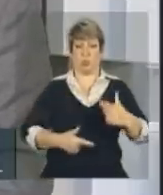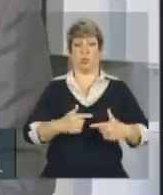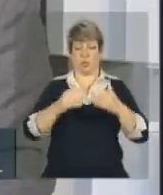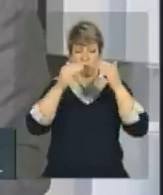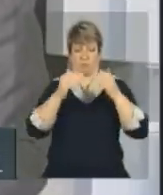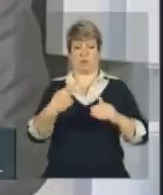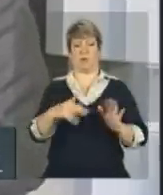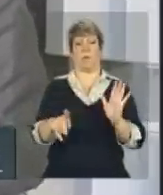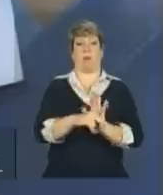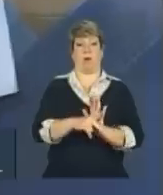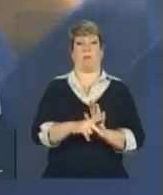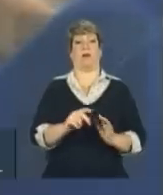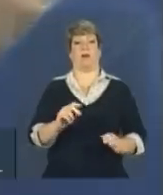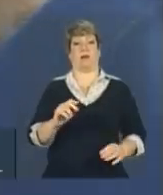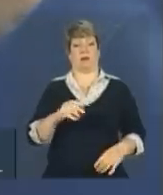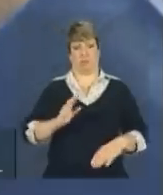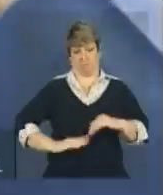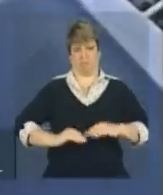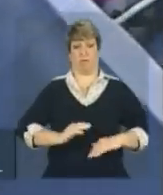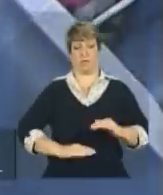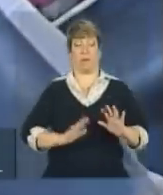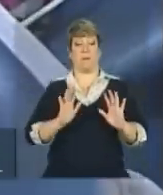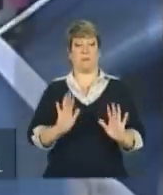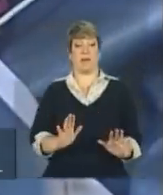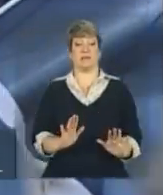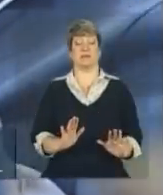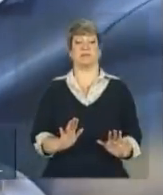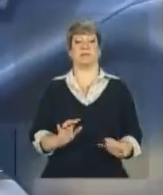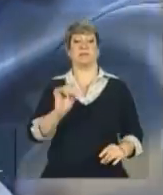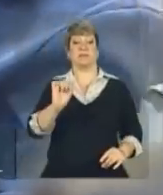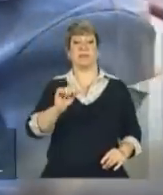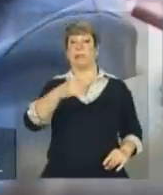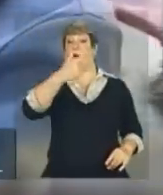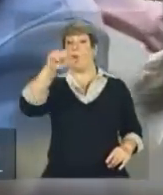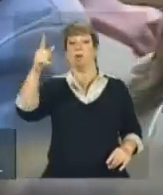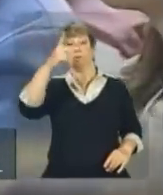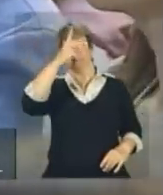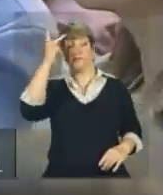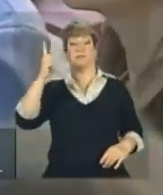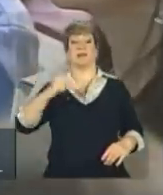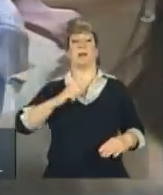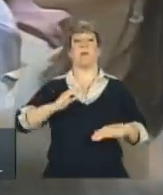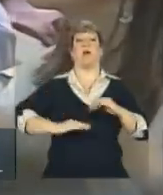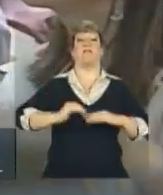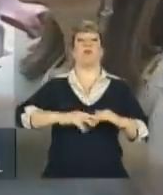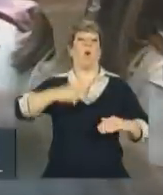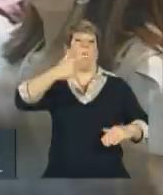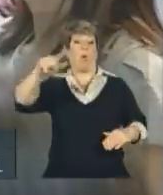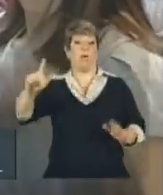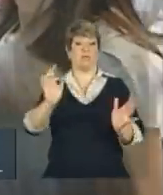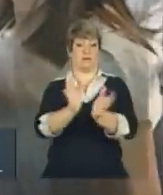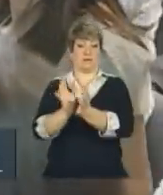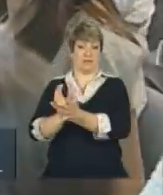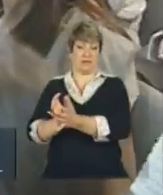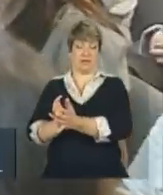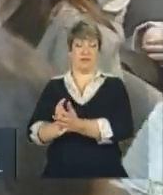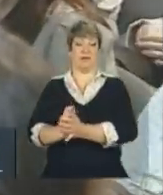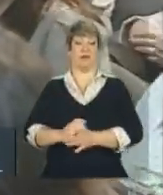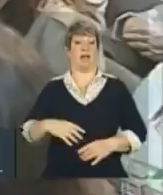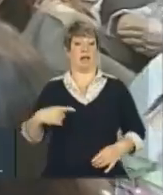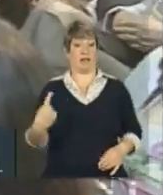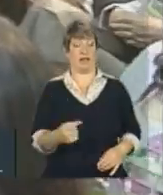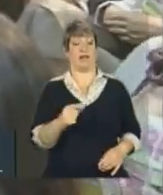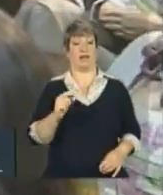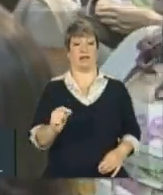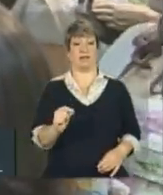o despertar, né, dos não educadores, daqueles que têm outras profissões, que atuam em outras áreas,